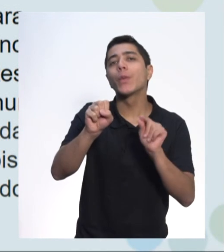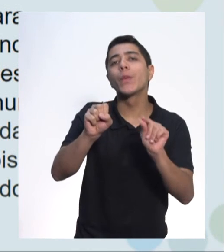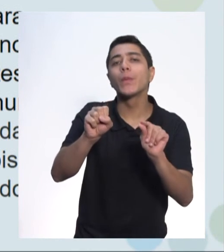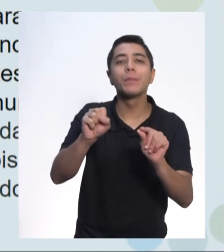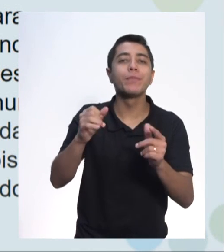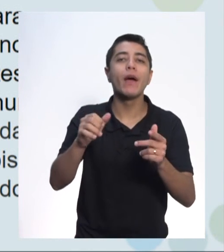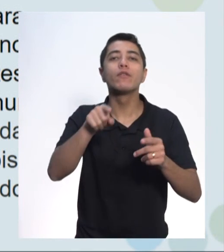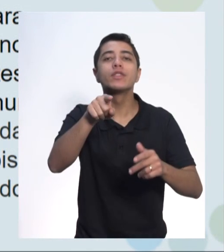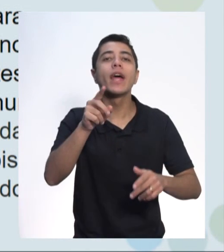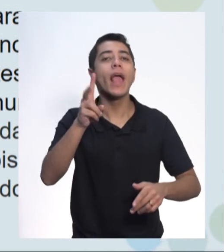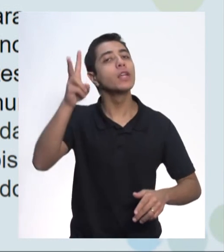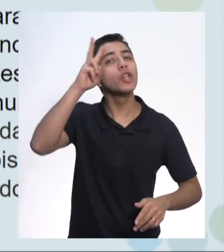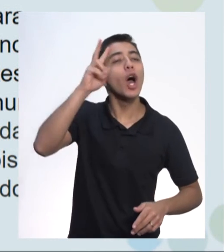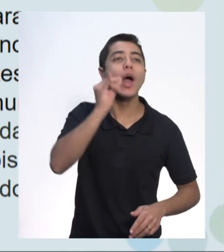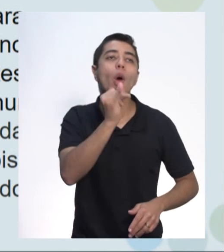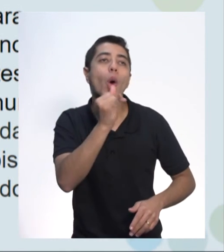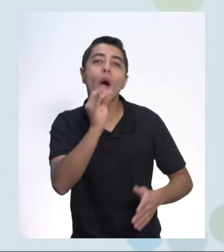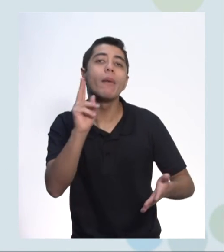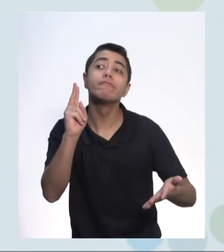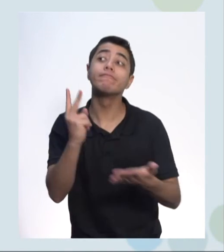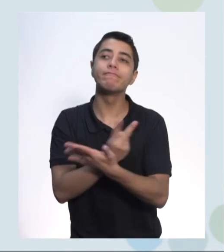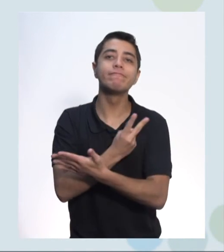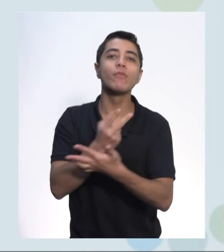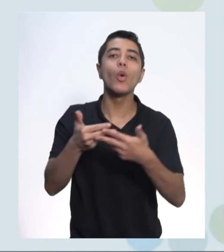auxiliar a gente a contar a nossa história.